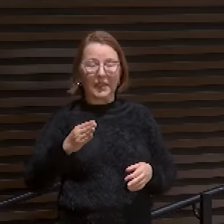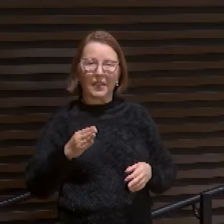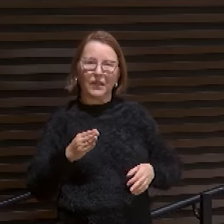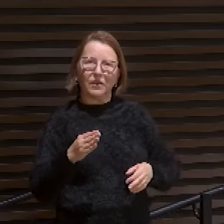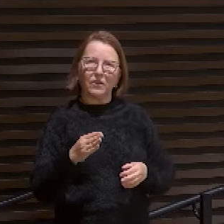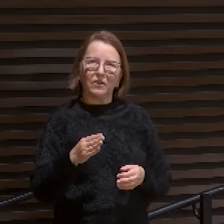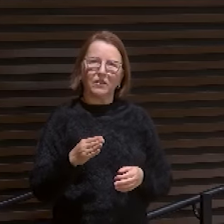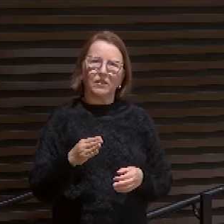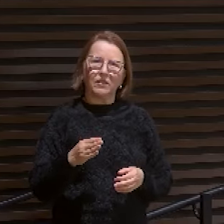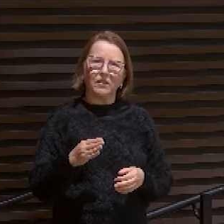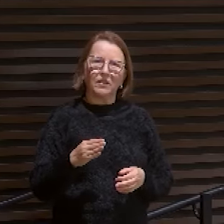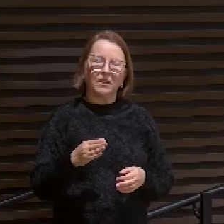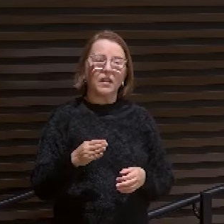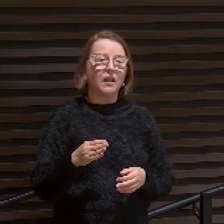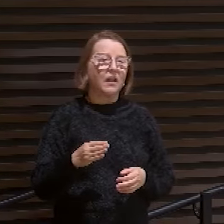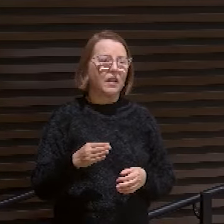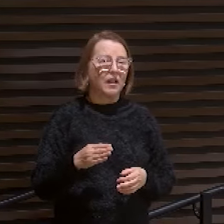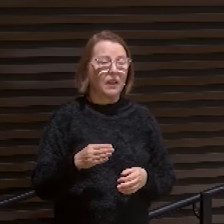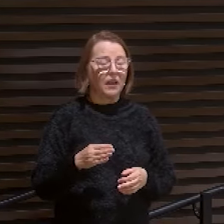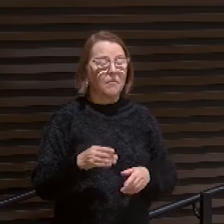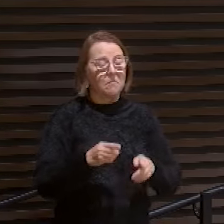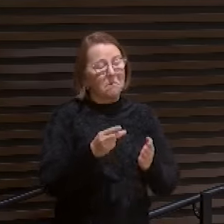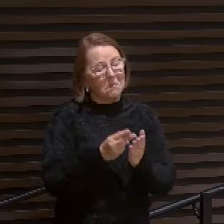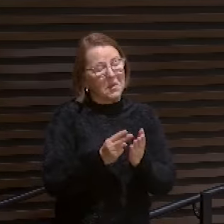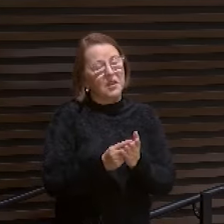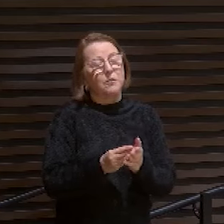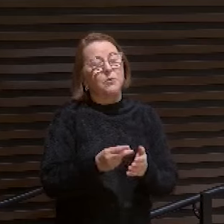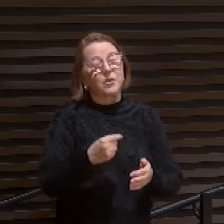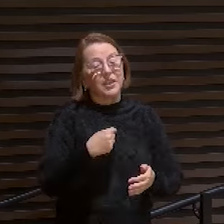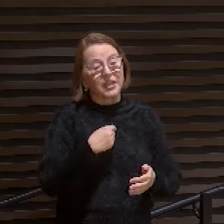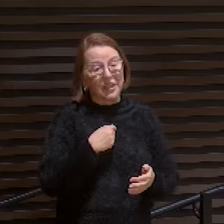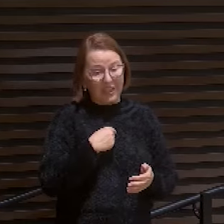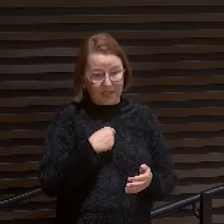haver desposado, diz o Senhor.